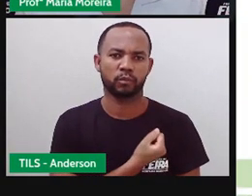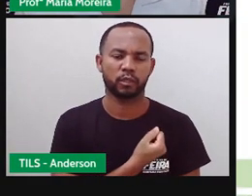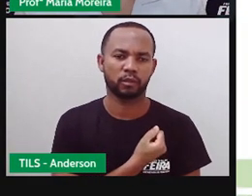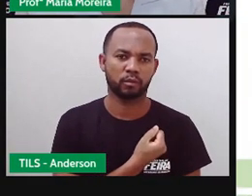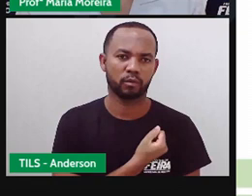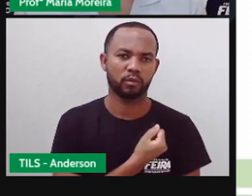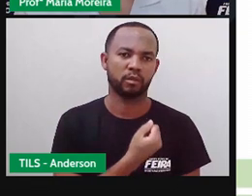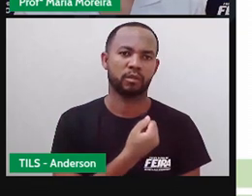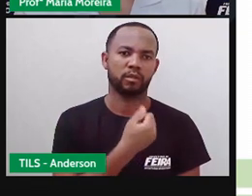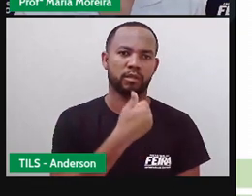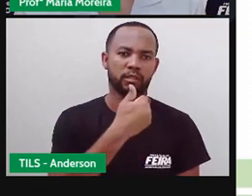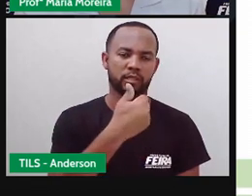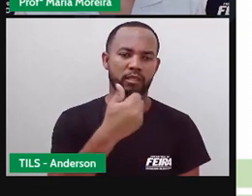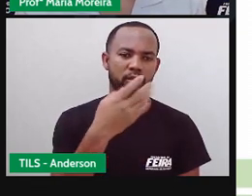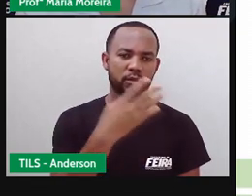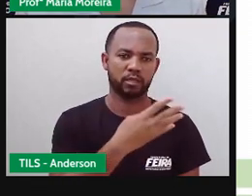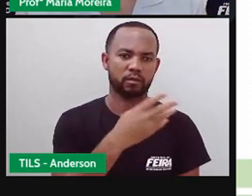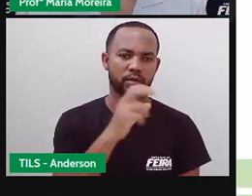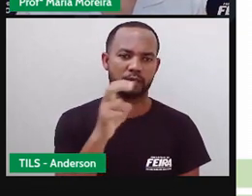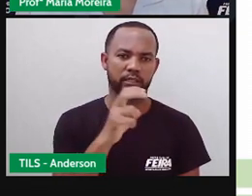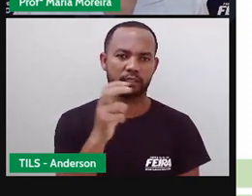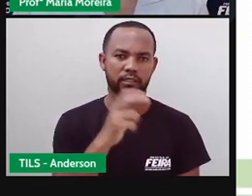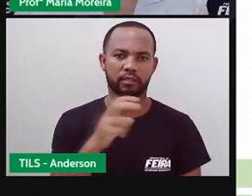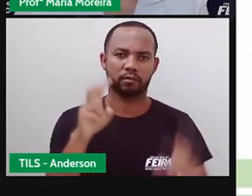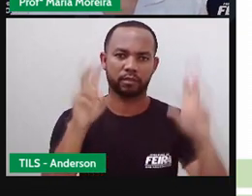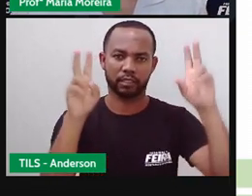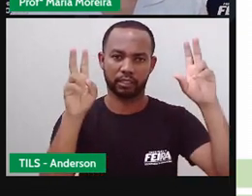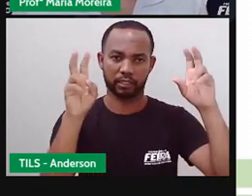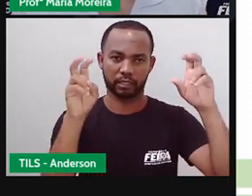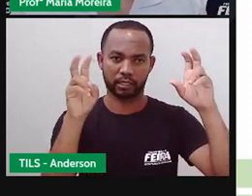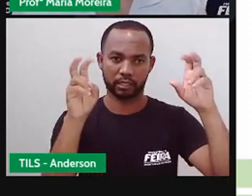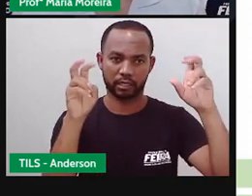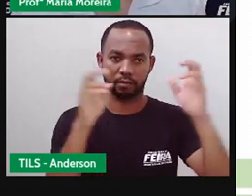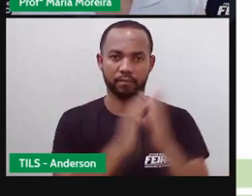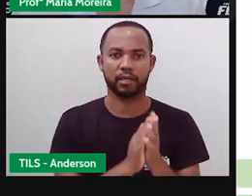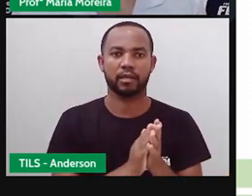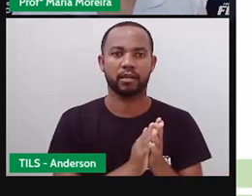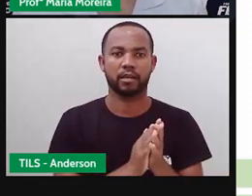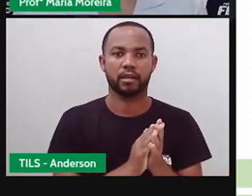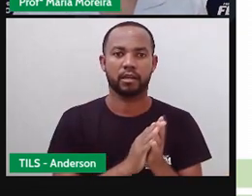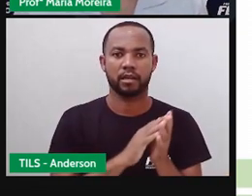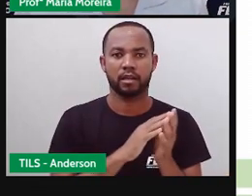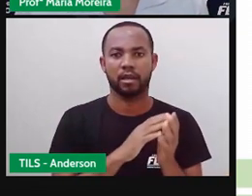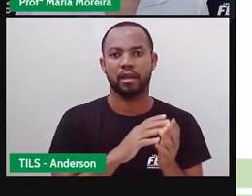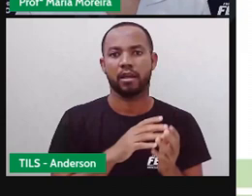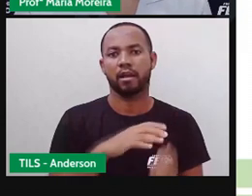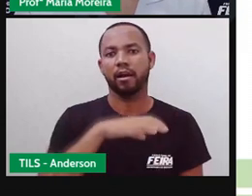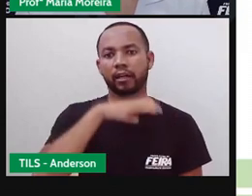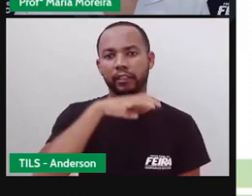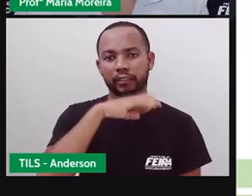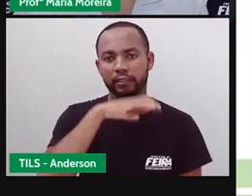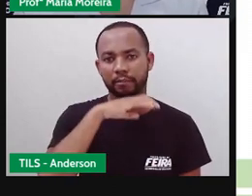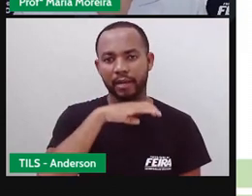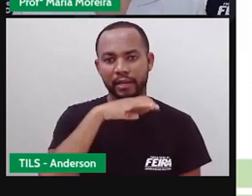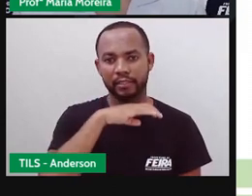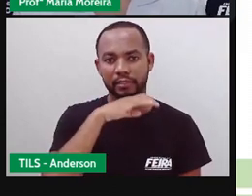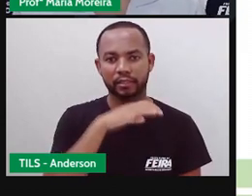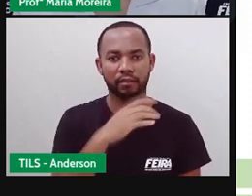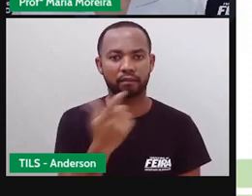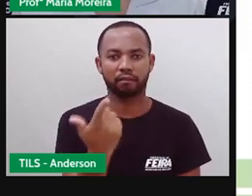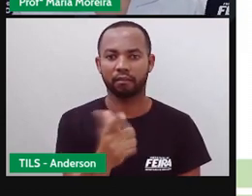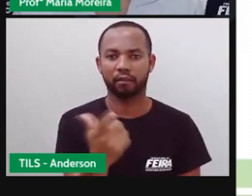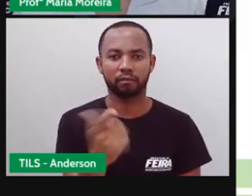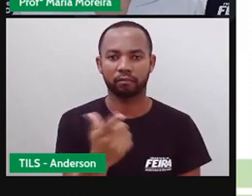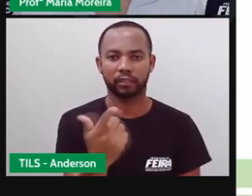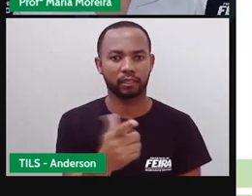vamos continuar e com a nossa tem mágica da semana mundo dos invertebrados nossa aula